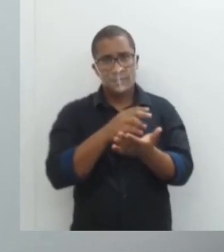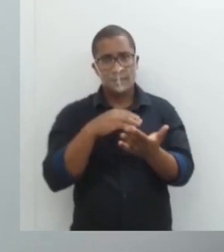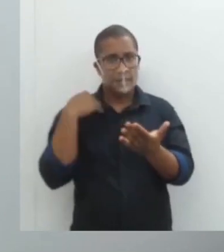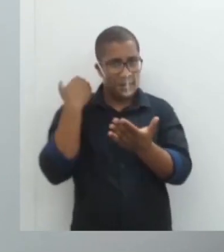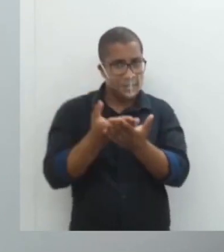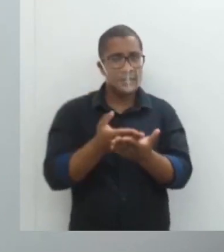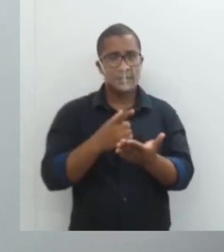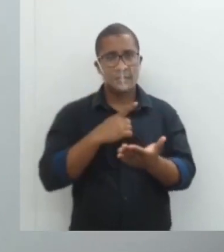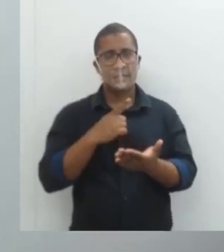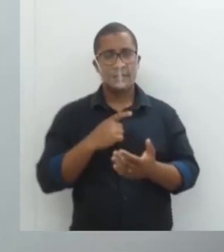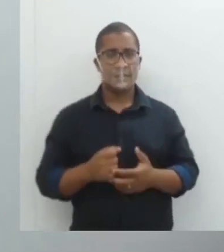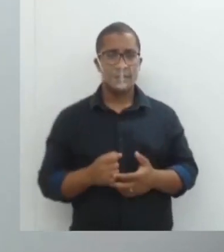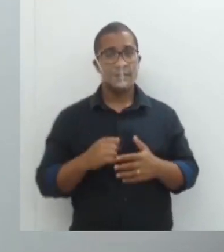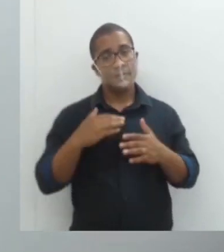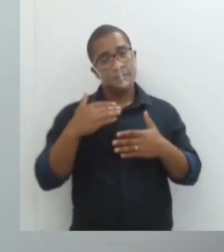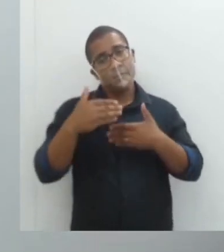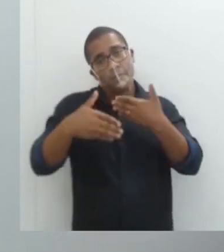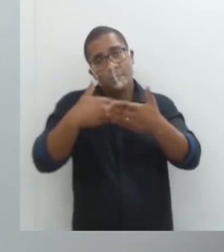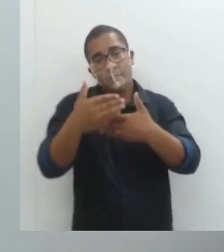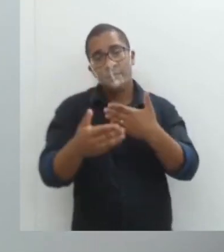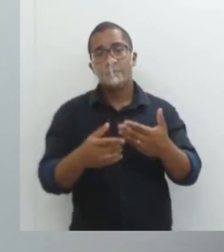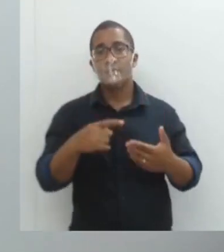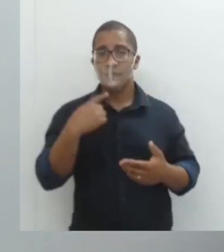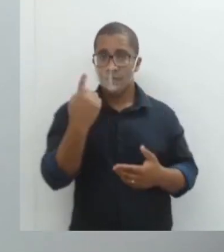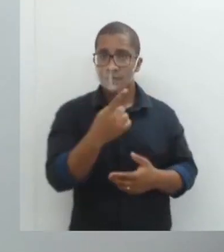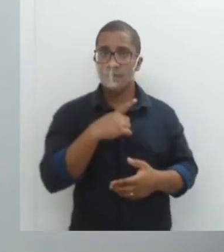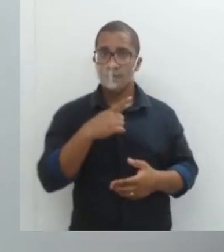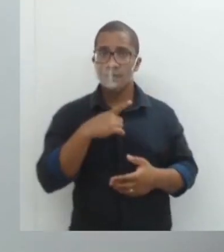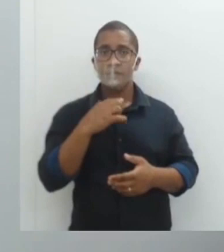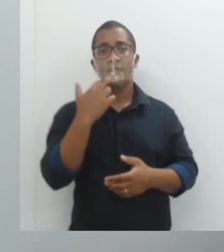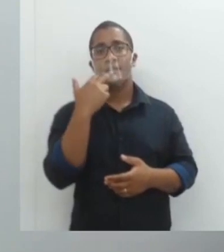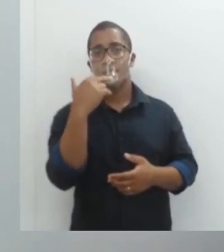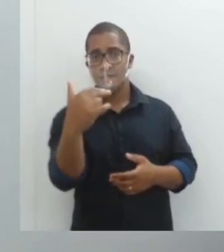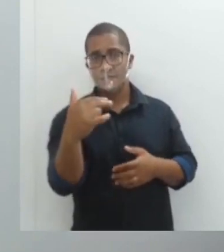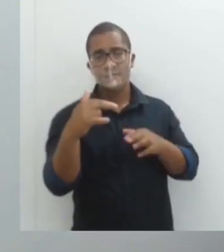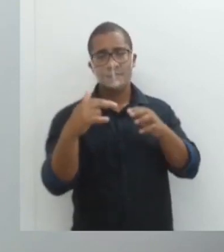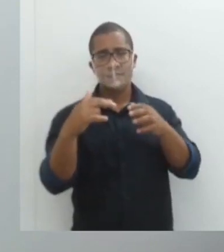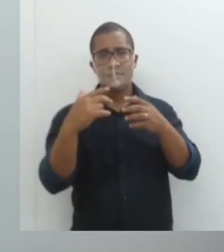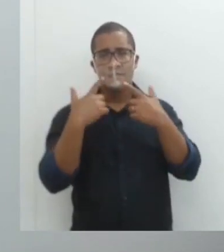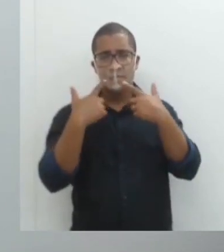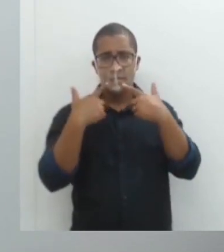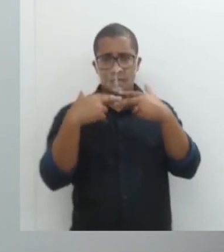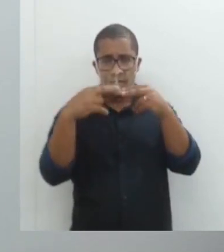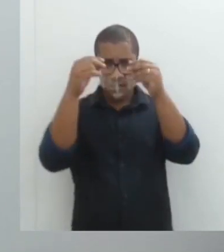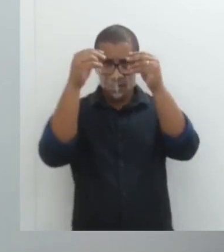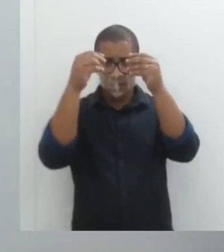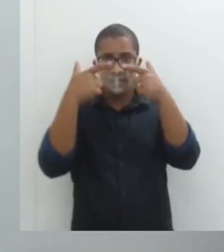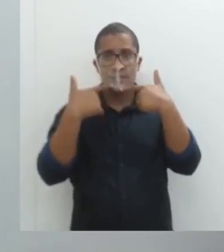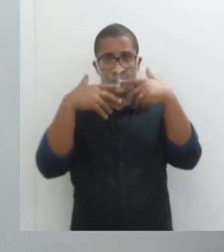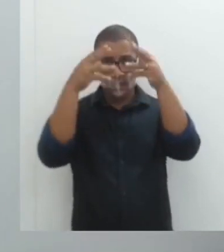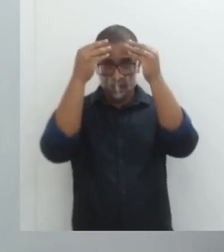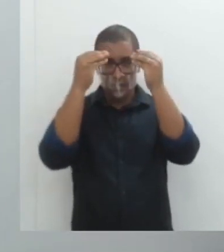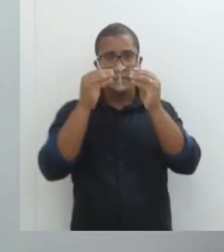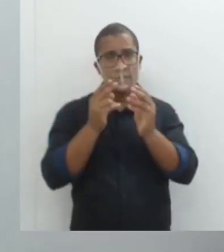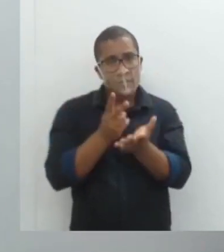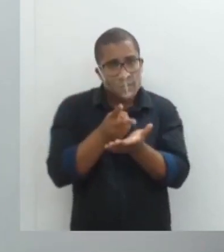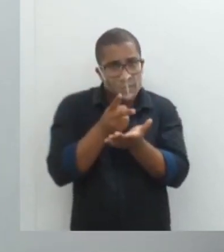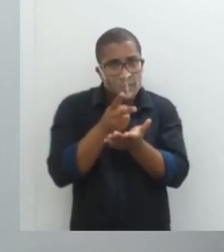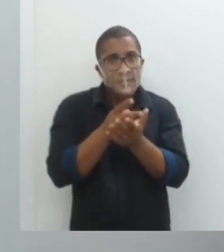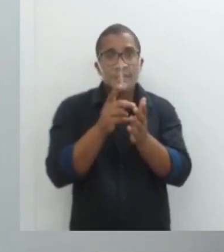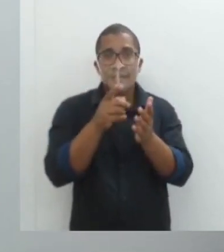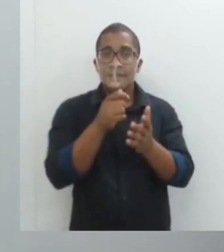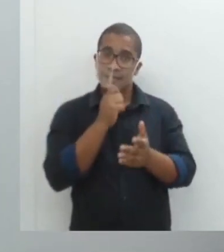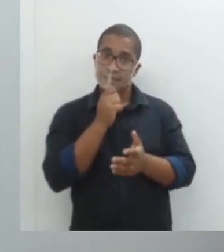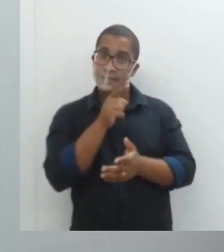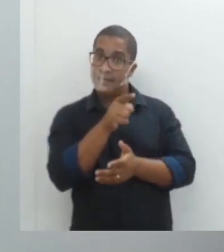consequentemente, né, nós temos essas linguagens ainda preservadas no cantos do toré.